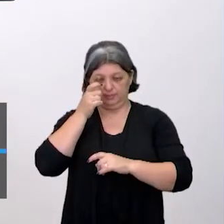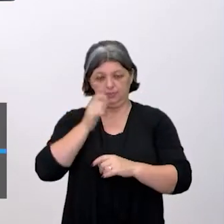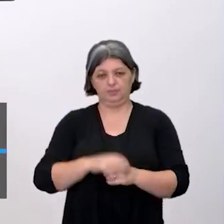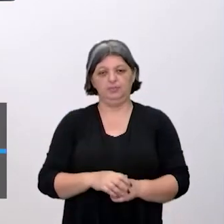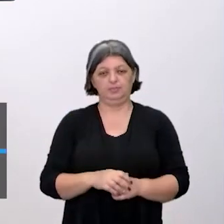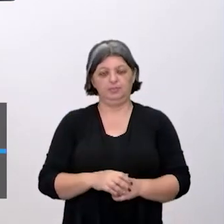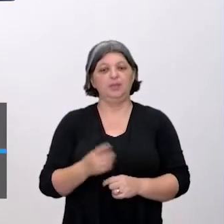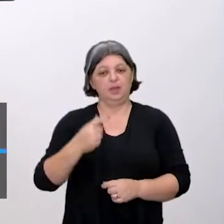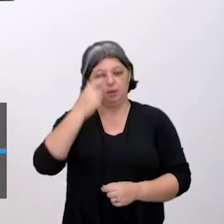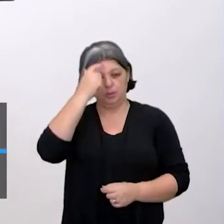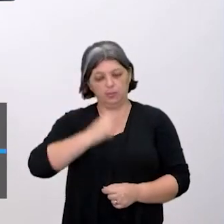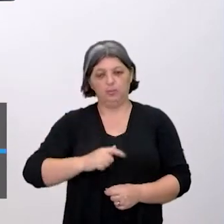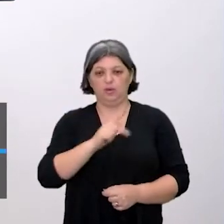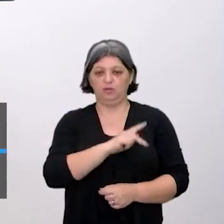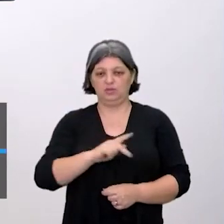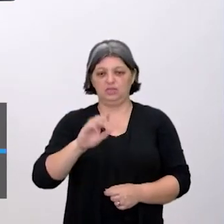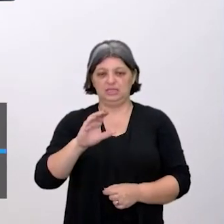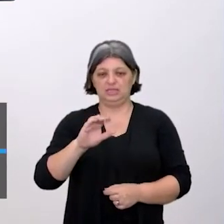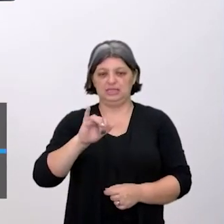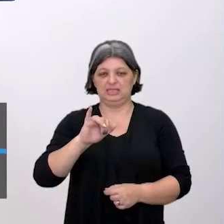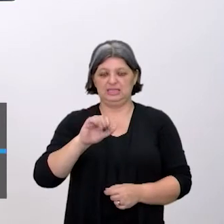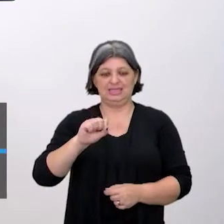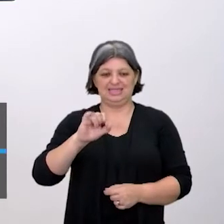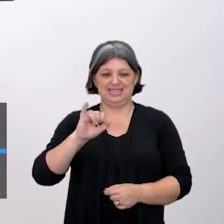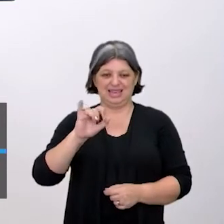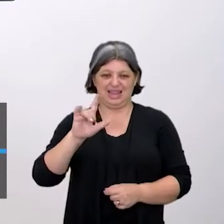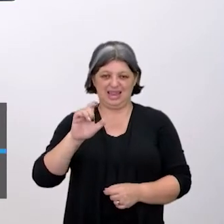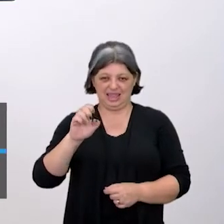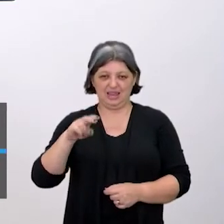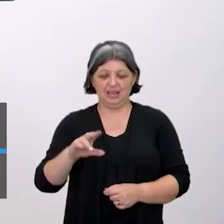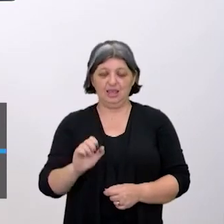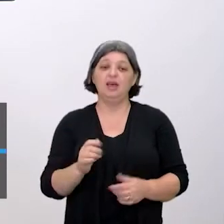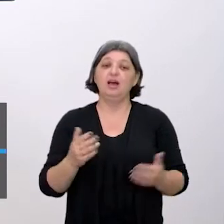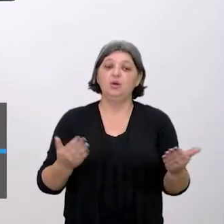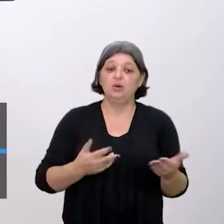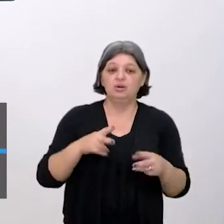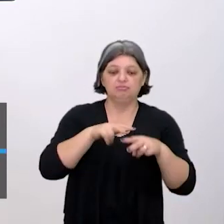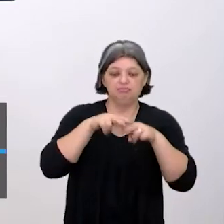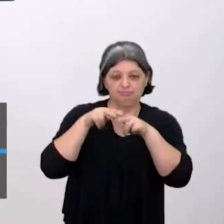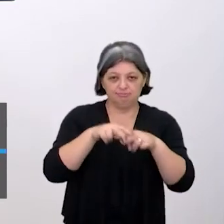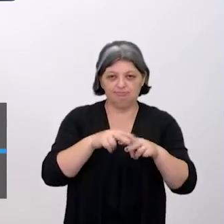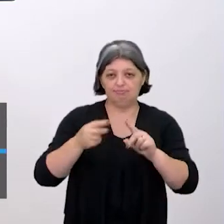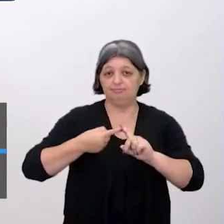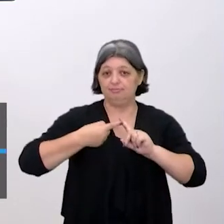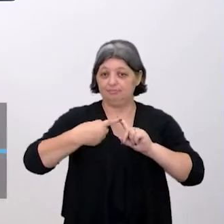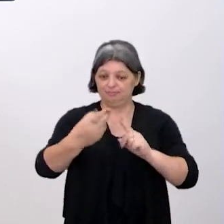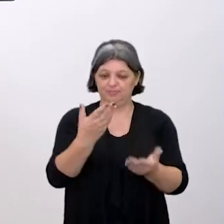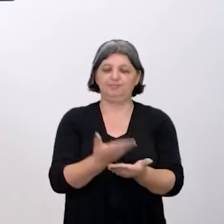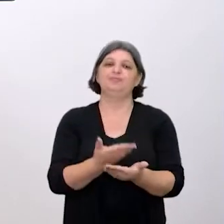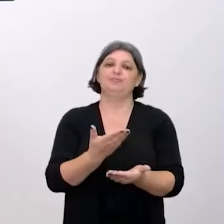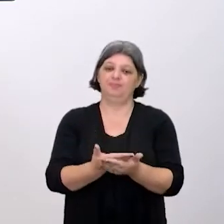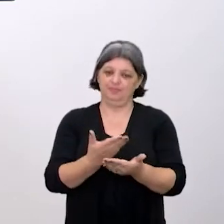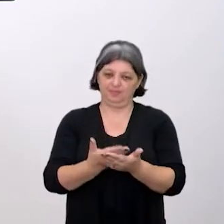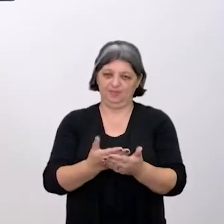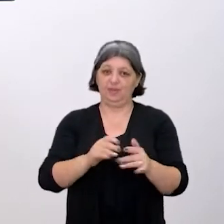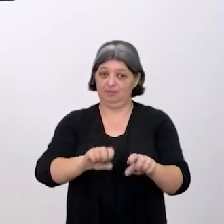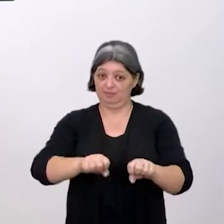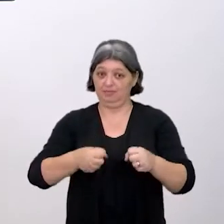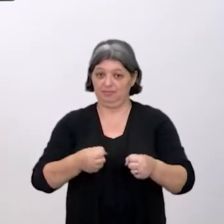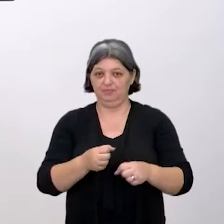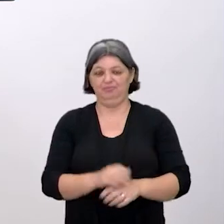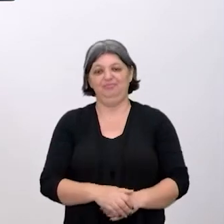sou a professora Silene Félix e nós estamos no momento de retomada, uma semana de estudos intensivos,